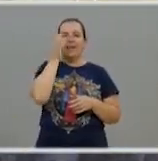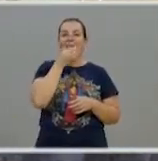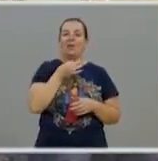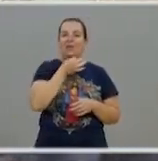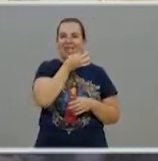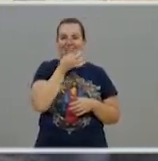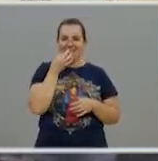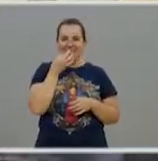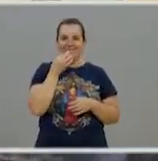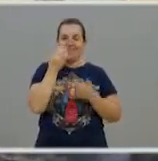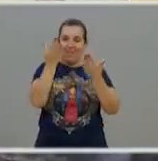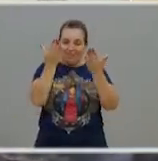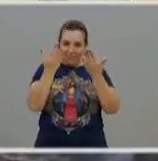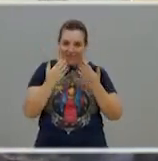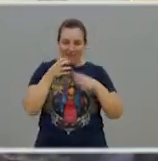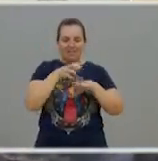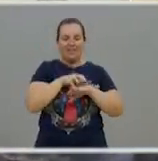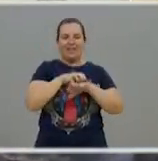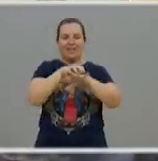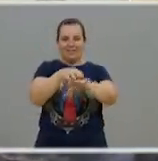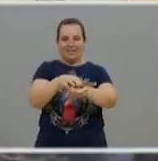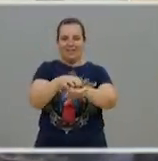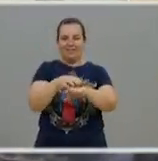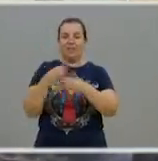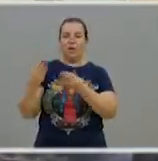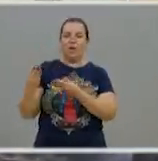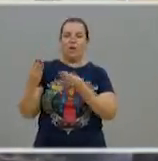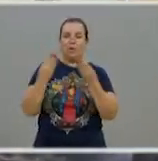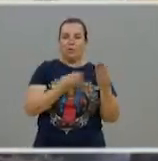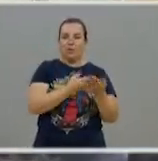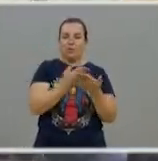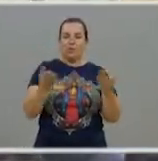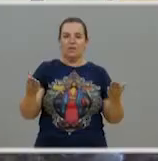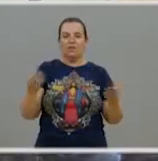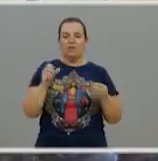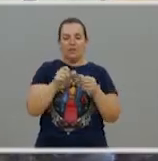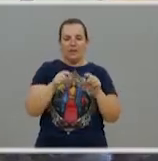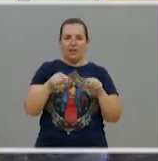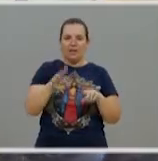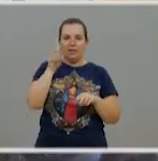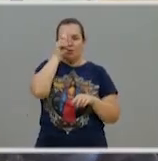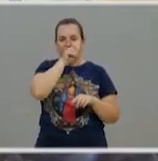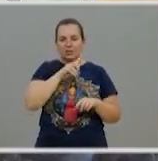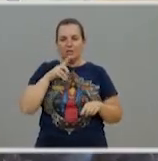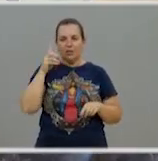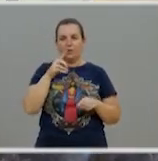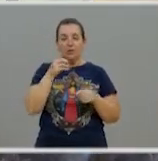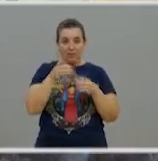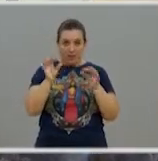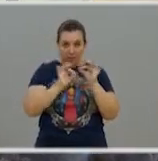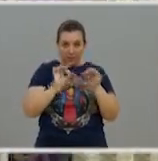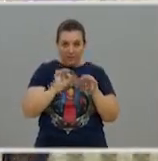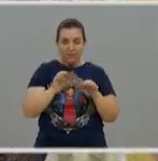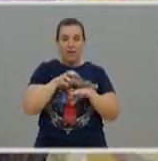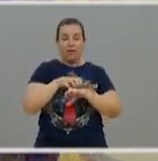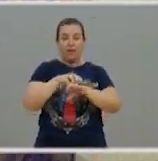Eucarística, venham caravanas. Convido vocês a passarem o dia conosco. Você quer organizar sua